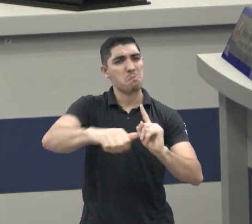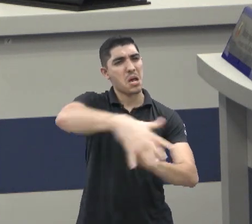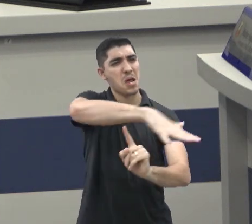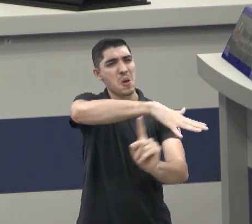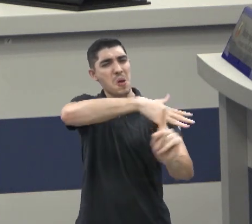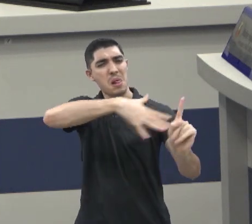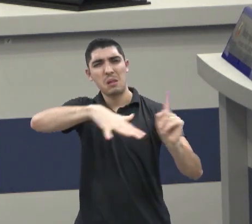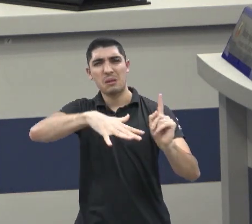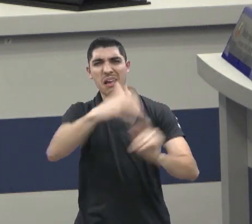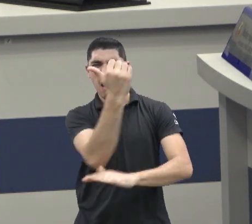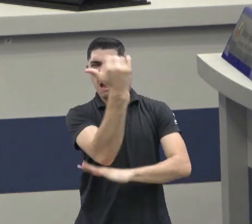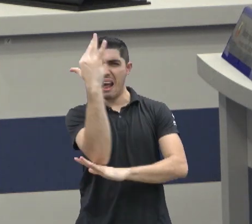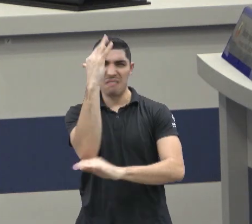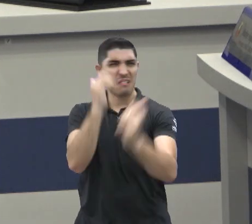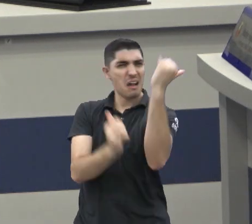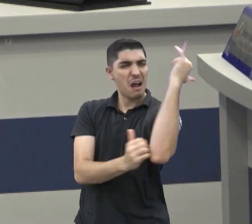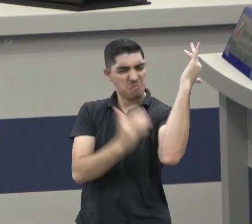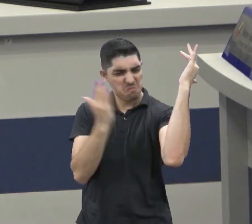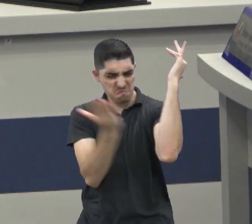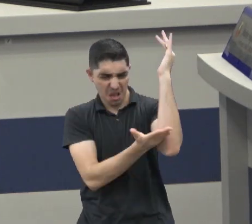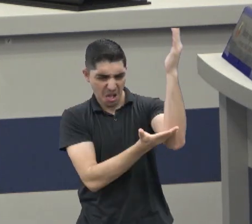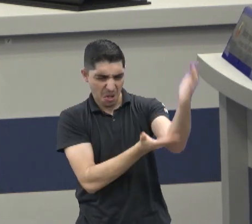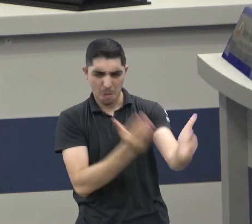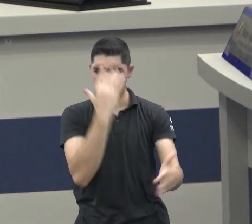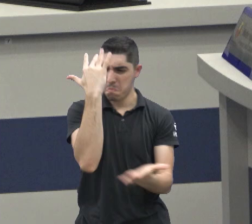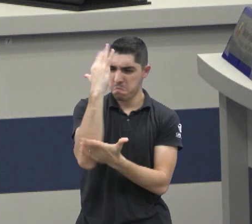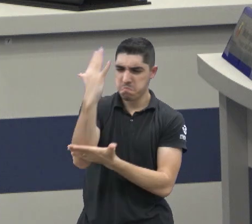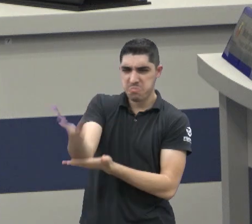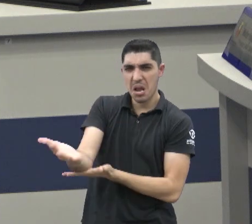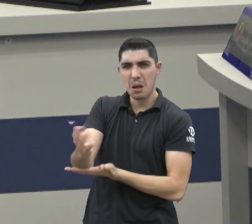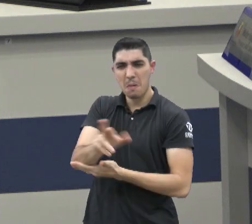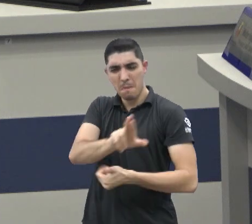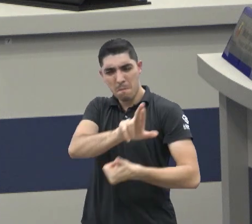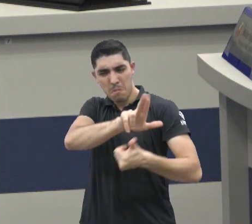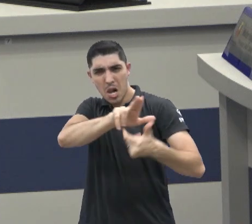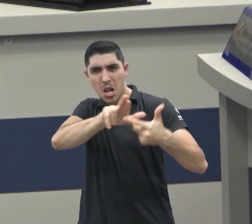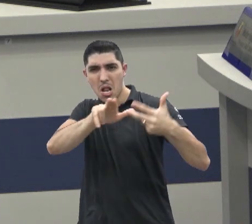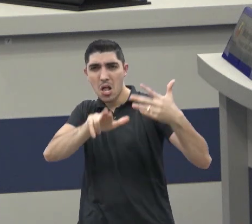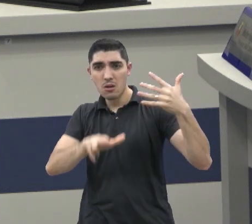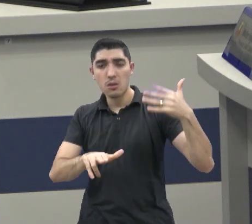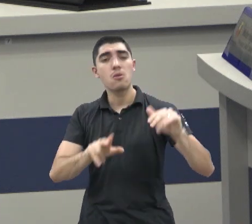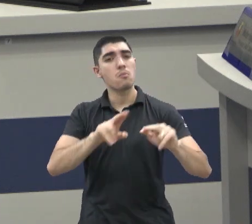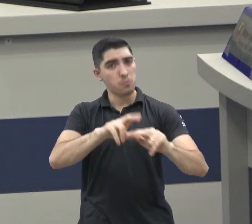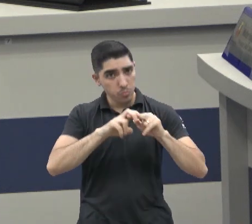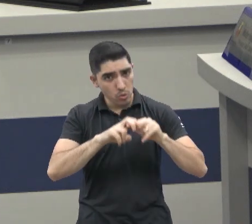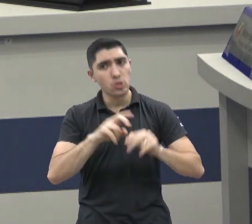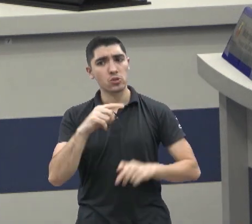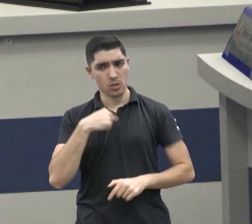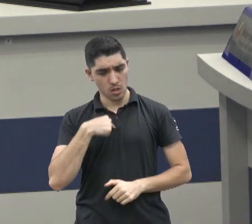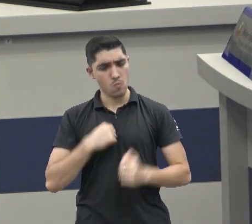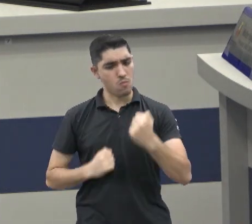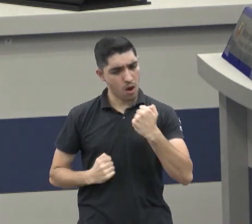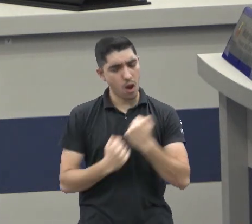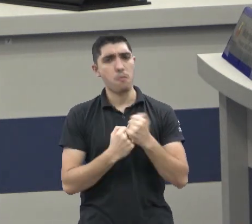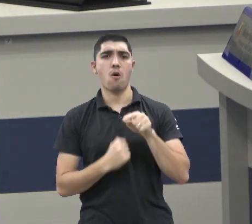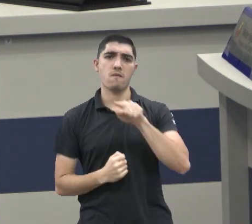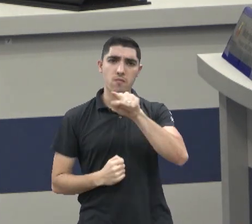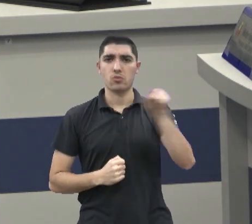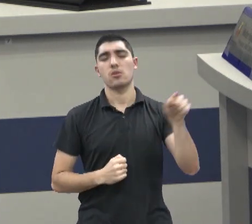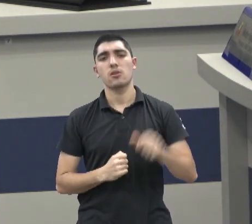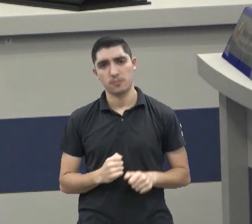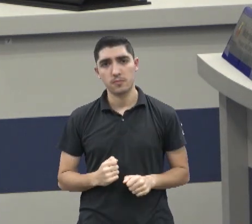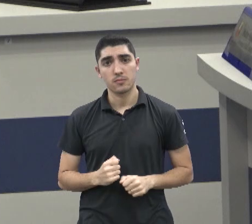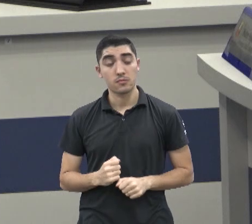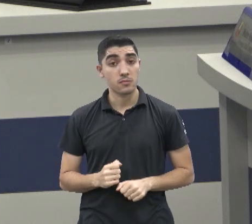que fortificar e terá sempre o meu apoio. Não vou estar aqui mais na próxima legislatura,